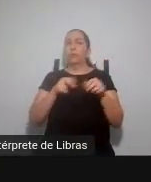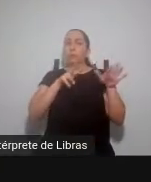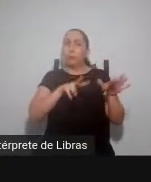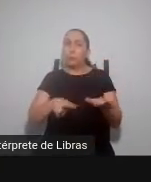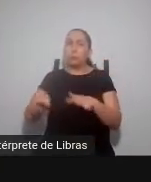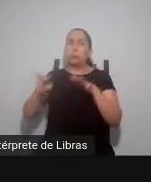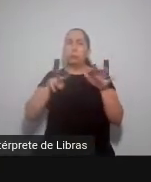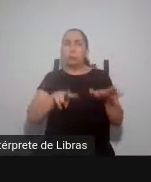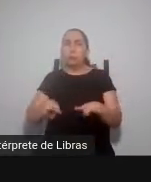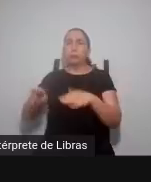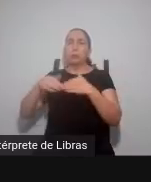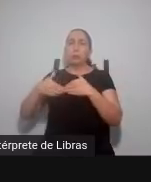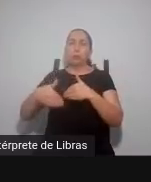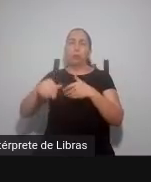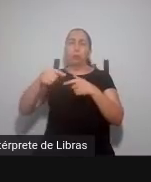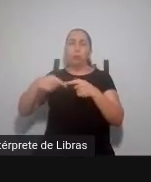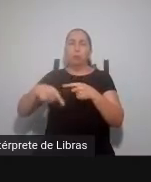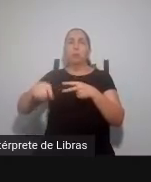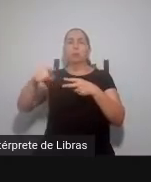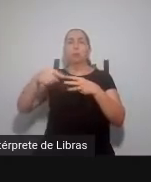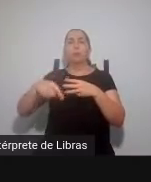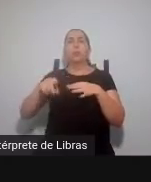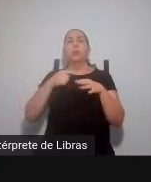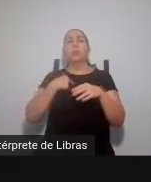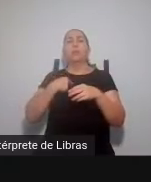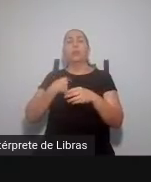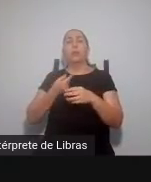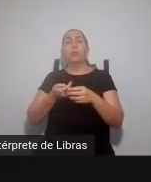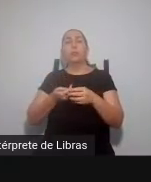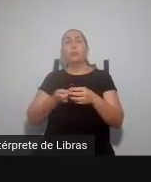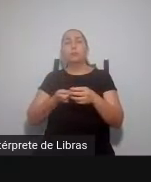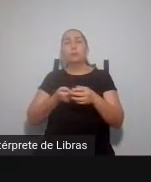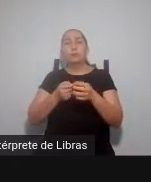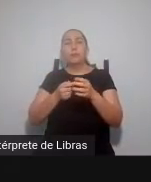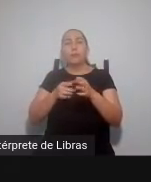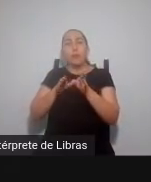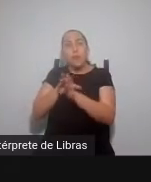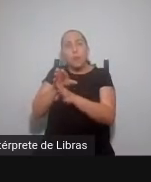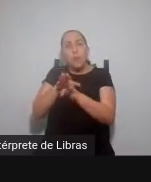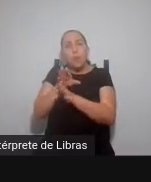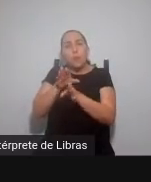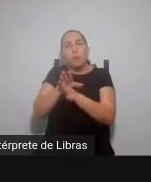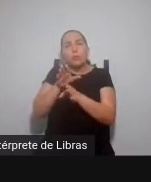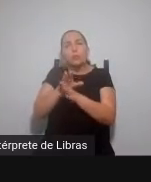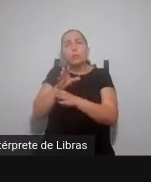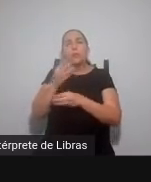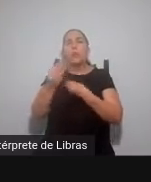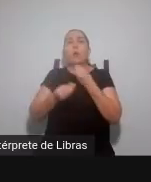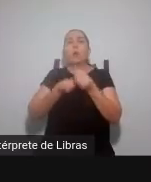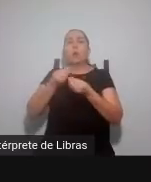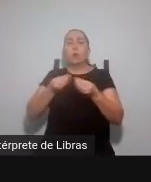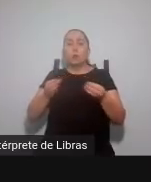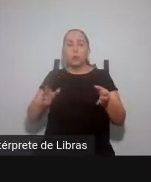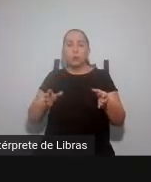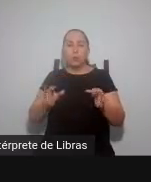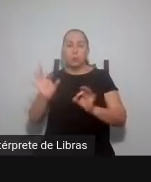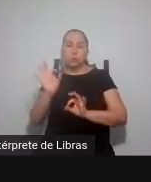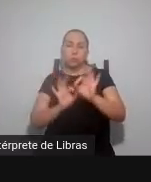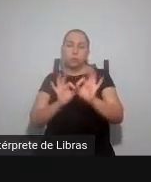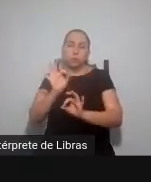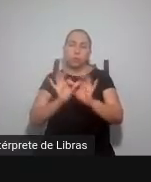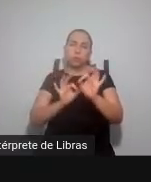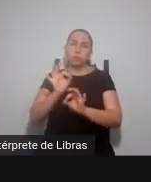disponibilizando para as crianças tutoriais para elas construírem acompanhando. Então, prepara um